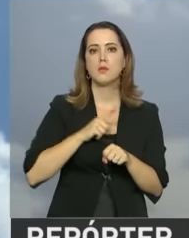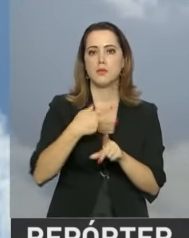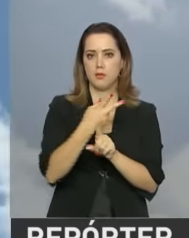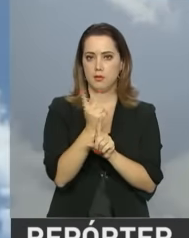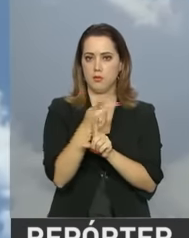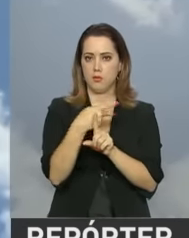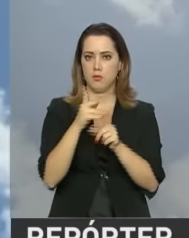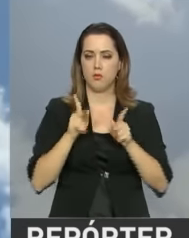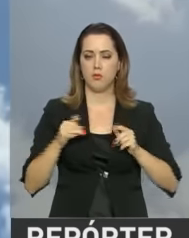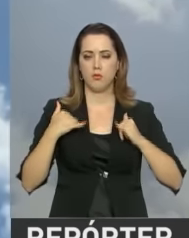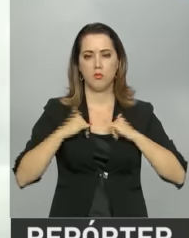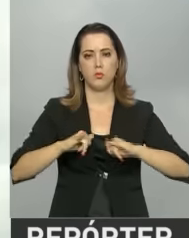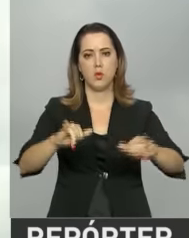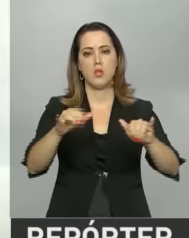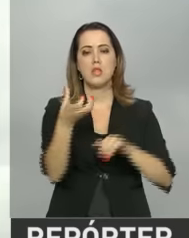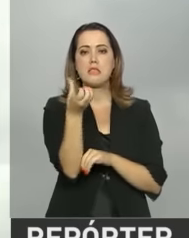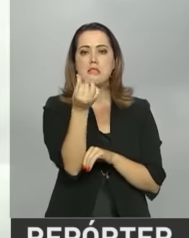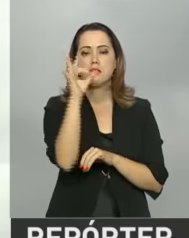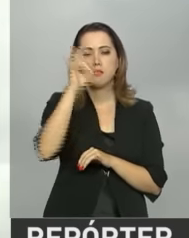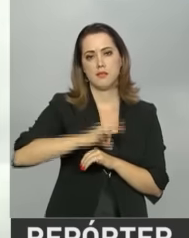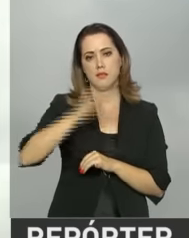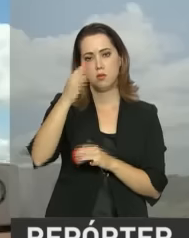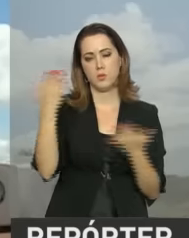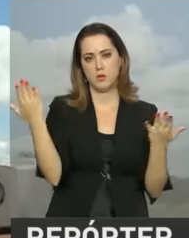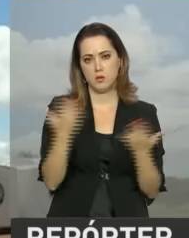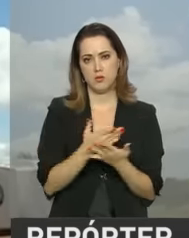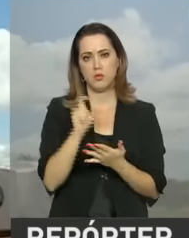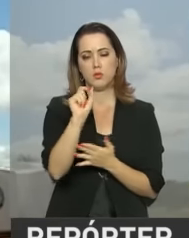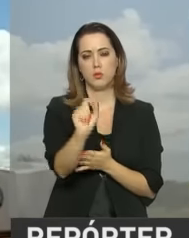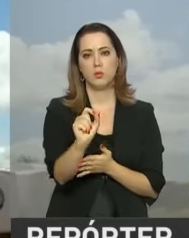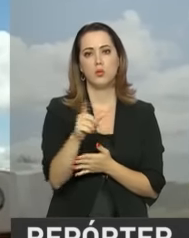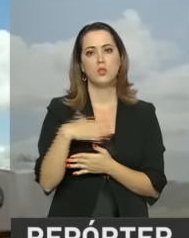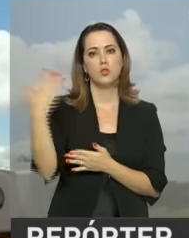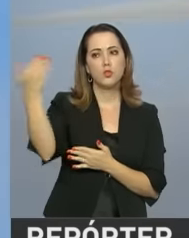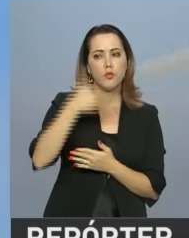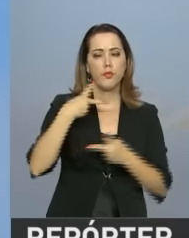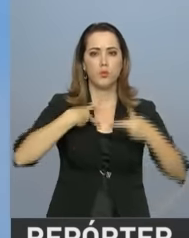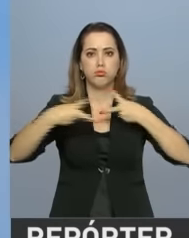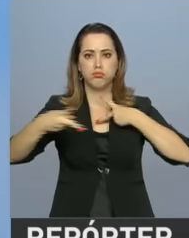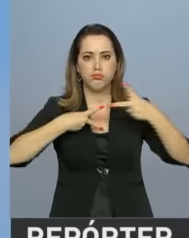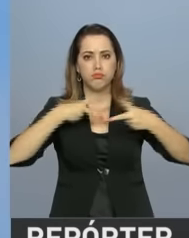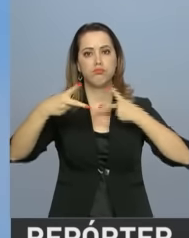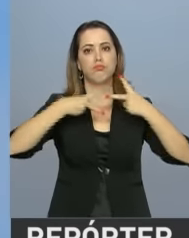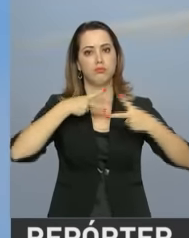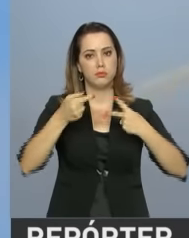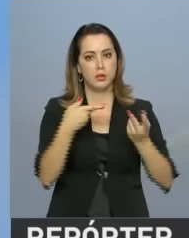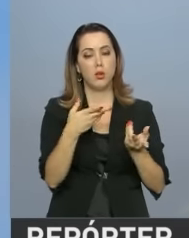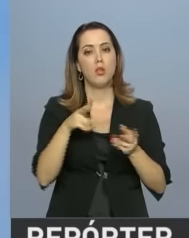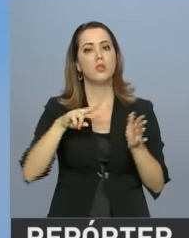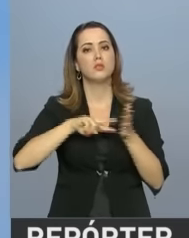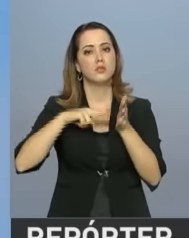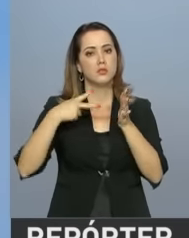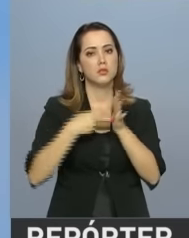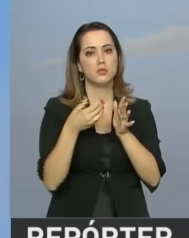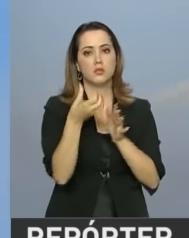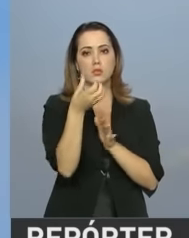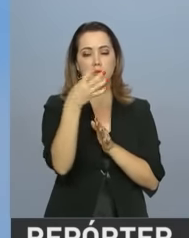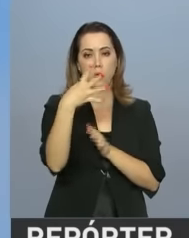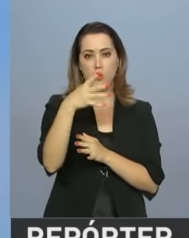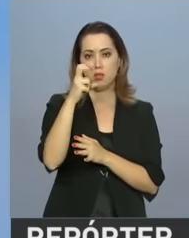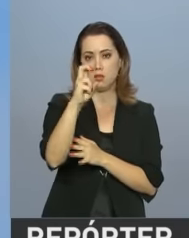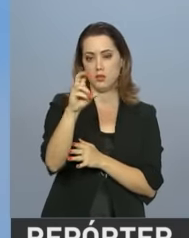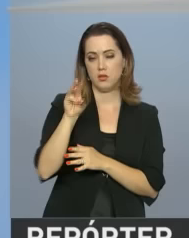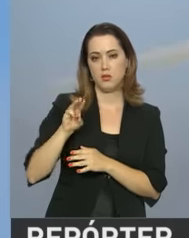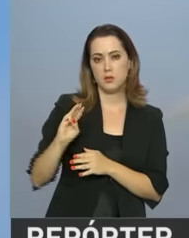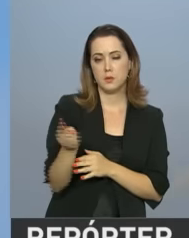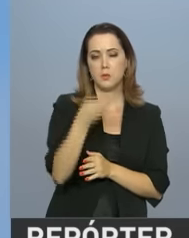hoje 6% da energia da matriz elétrica brasileira vem do vento isso representa 45 milhões de